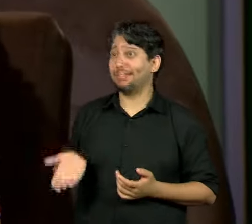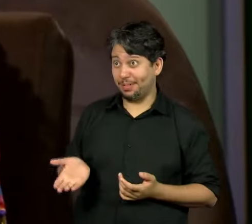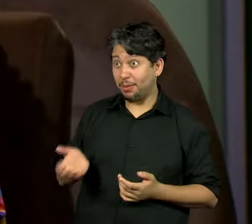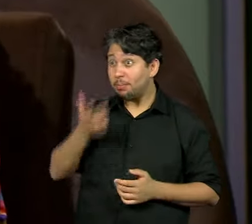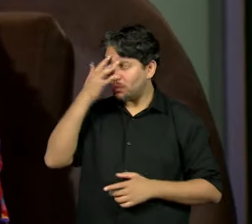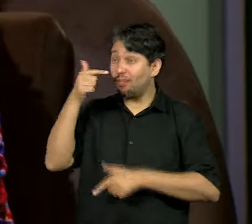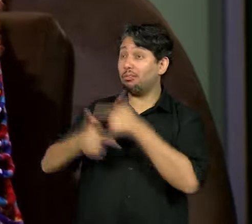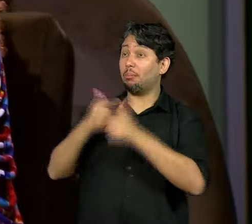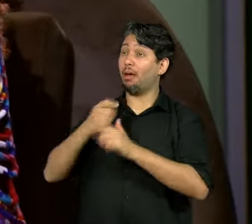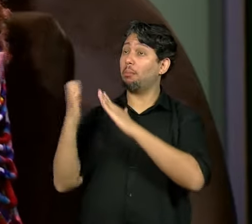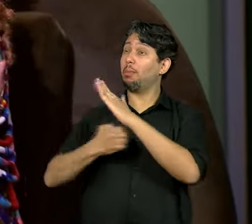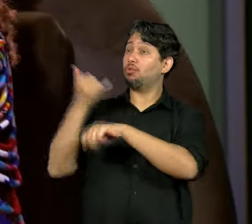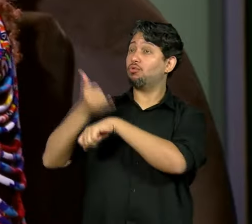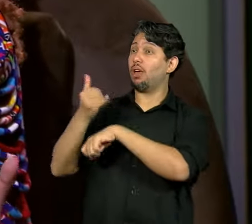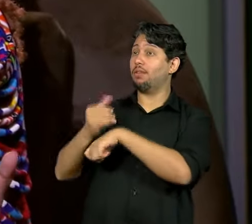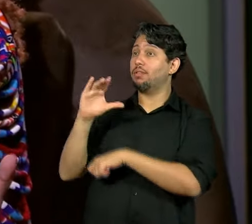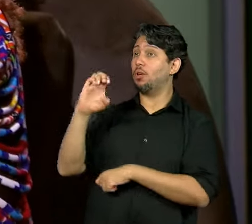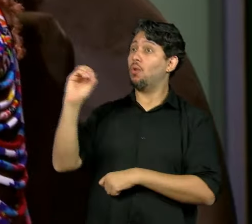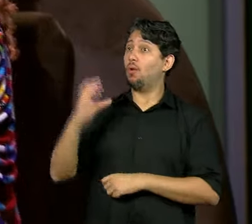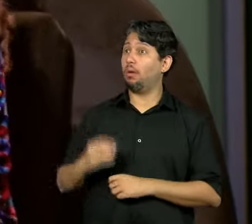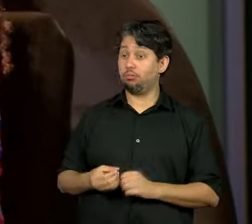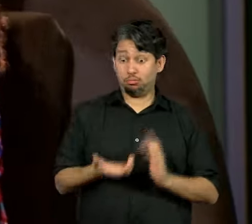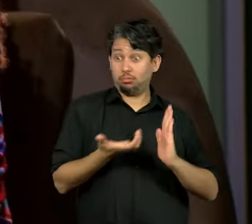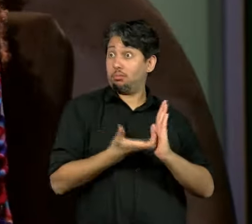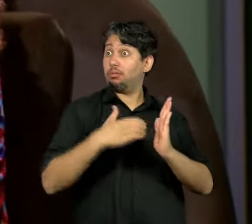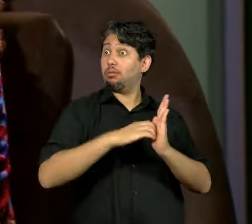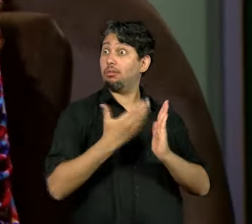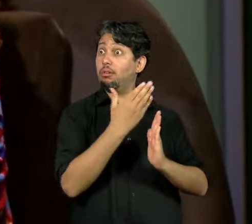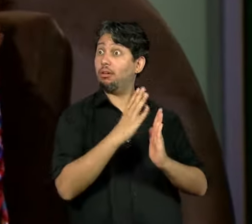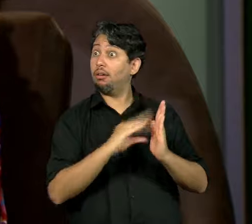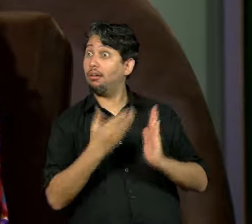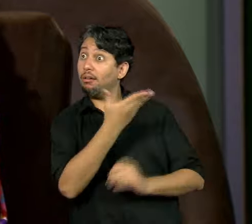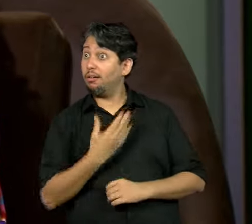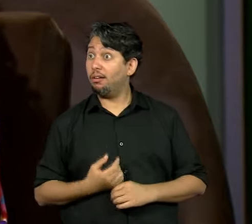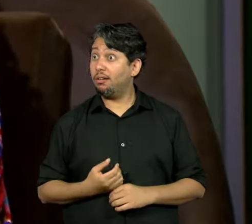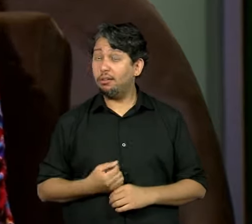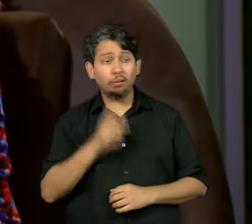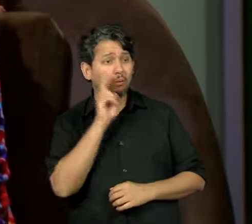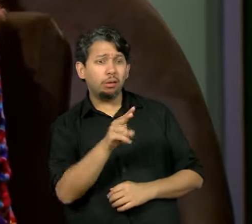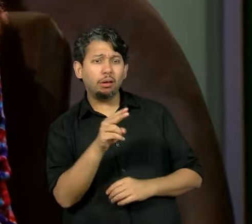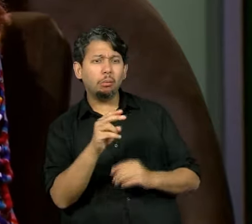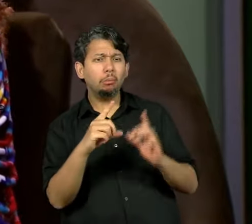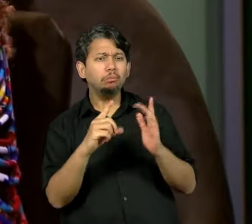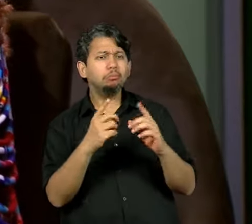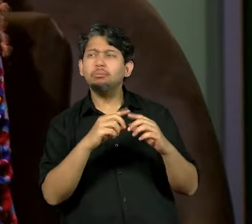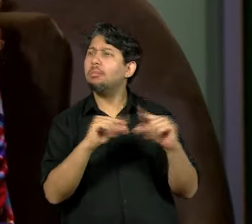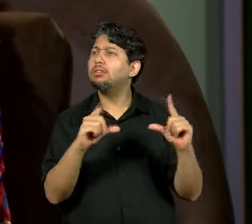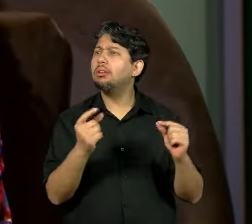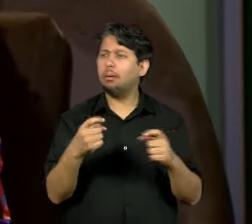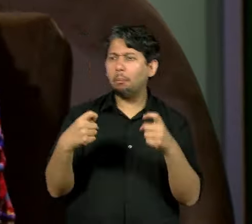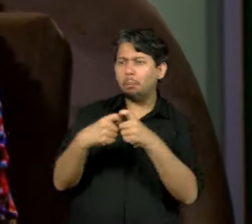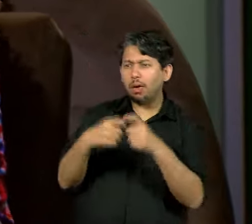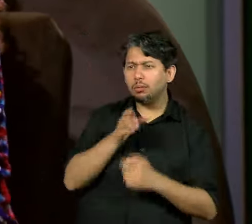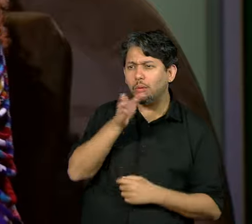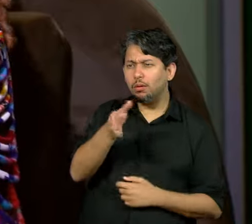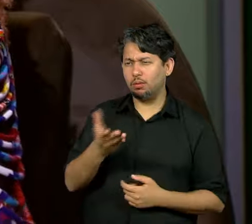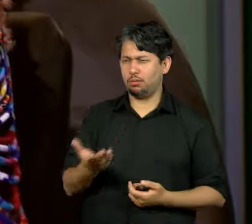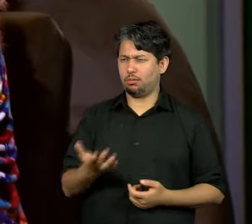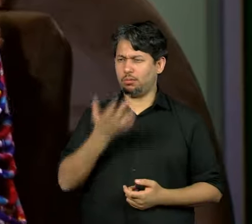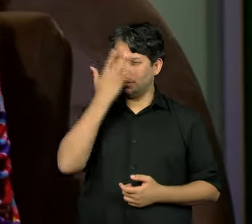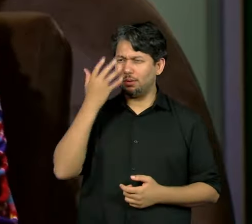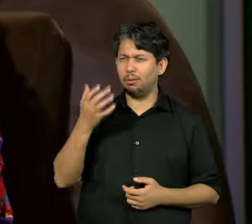de CEOs, vamos olhar para o Congresso Nacional, vamos olhar para os médicos que nos atendem. Será que quando a gente entra no consultório médico, a gente já